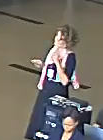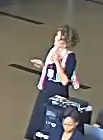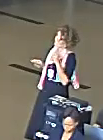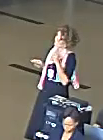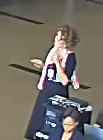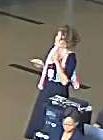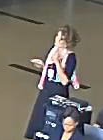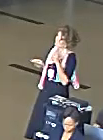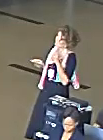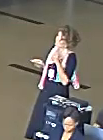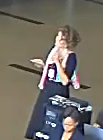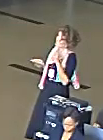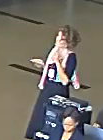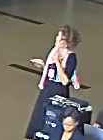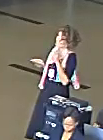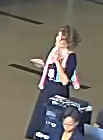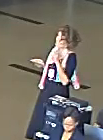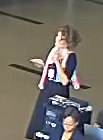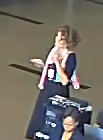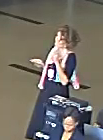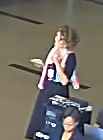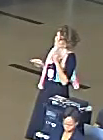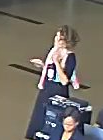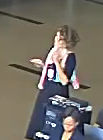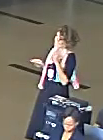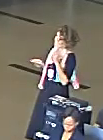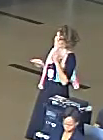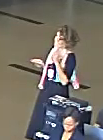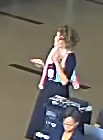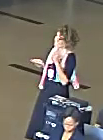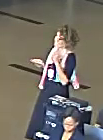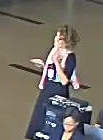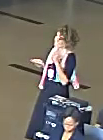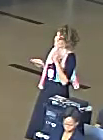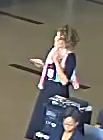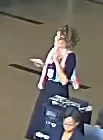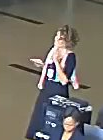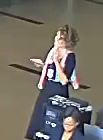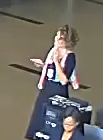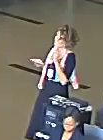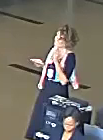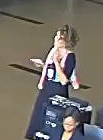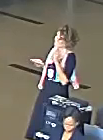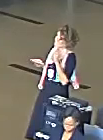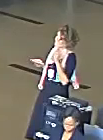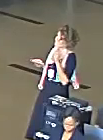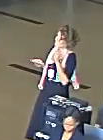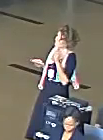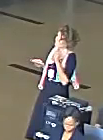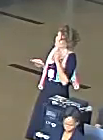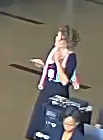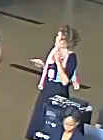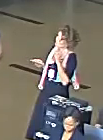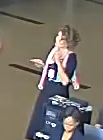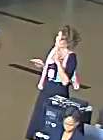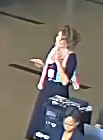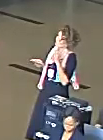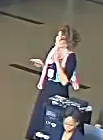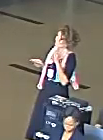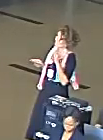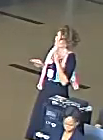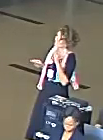julgamento que eu tive que ouvir do advogado da empresa se eu queria um ônibus para cada deficiência isso